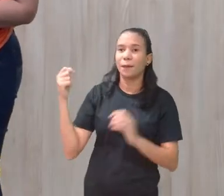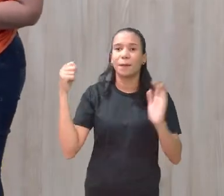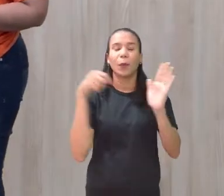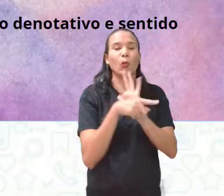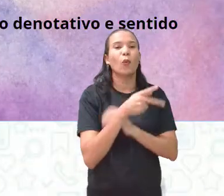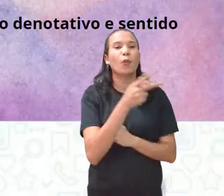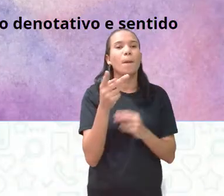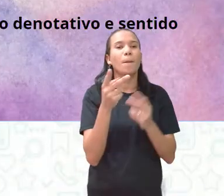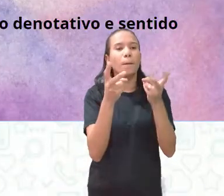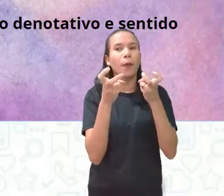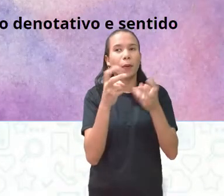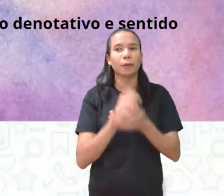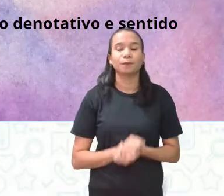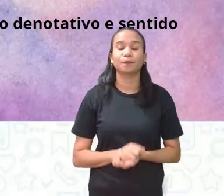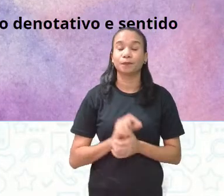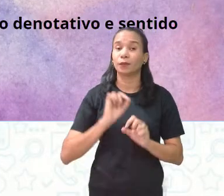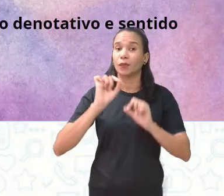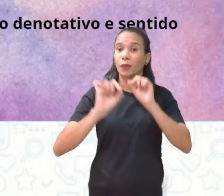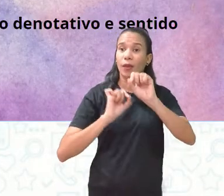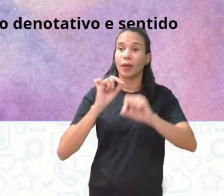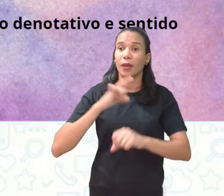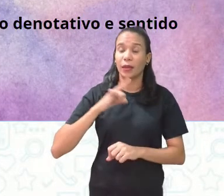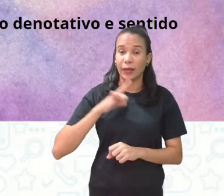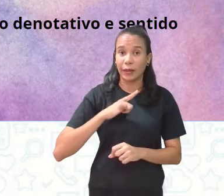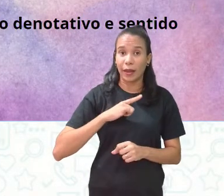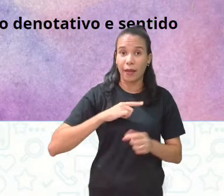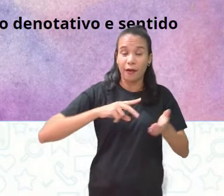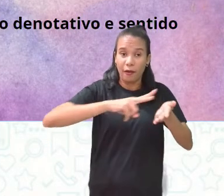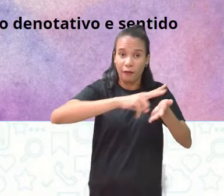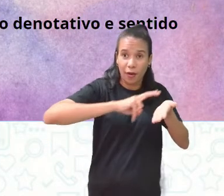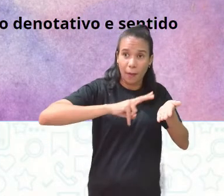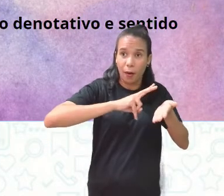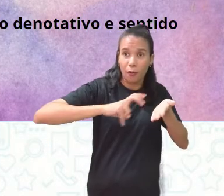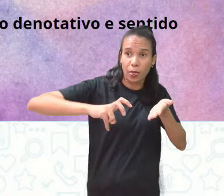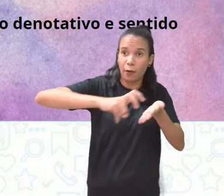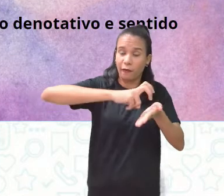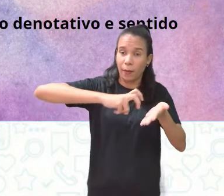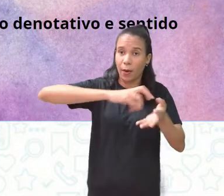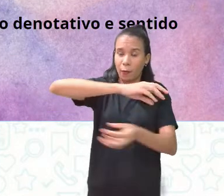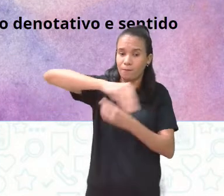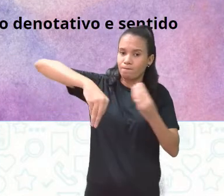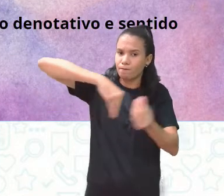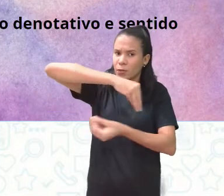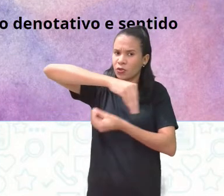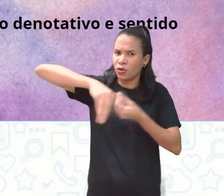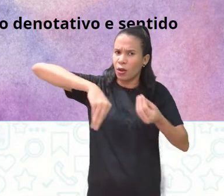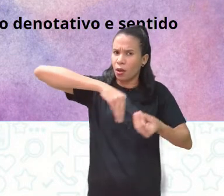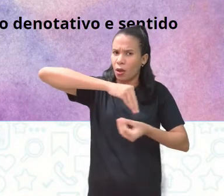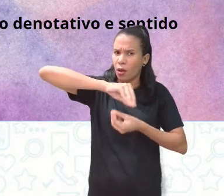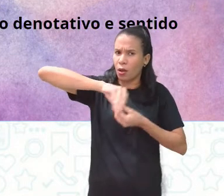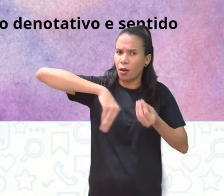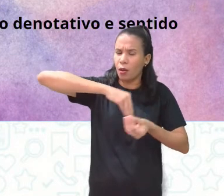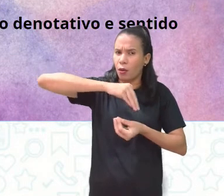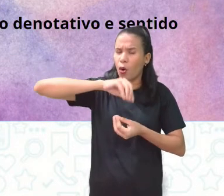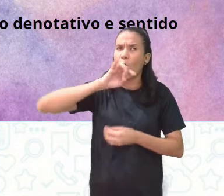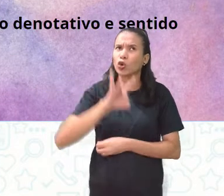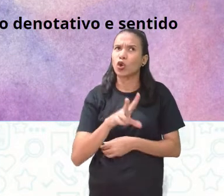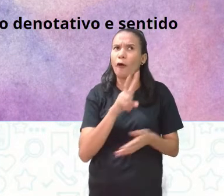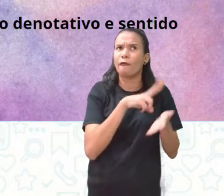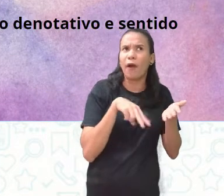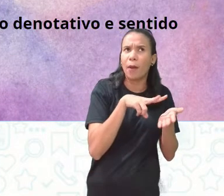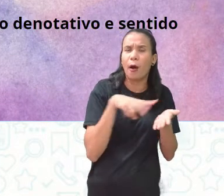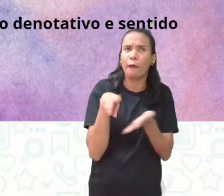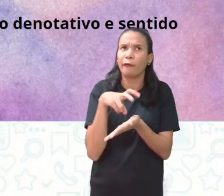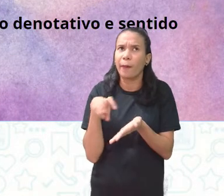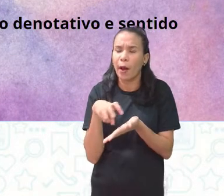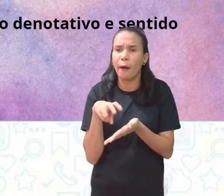vocês perceberem que a gente tem linguagem verbal, não verbal, linguagem mista, Só verbal, não verbal ou